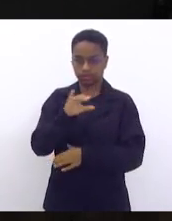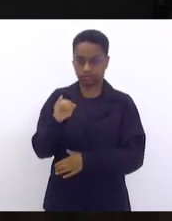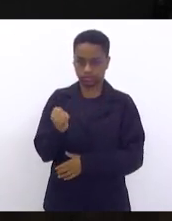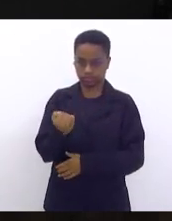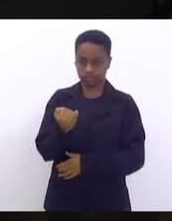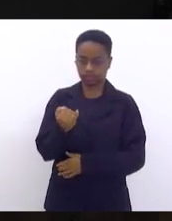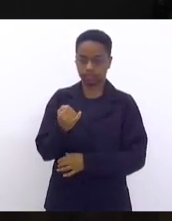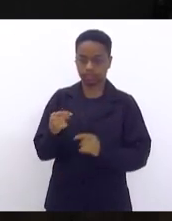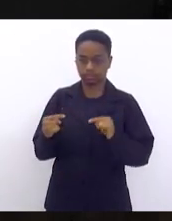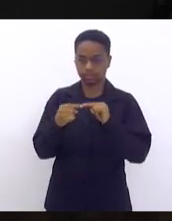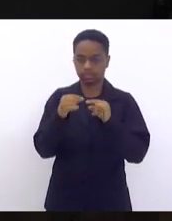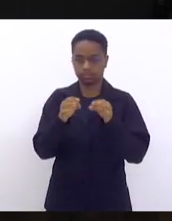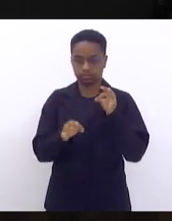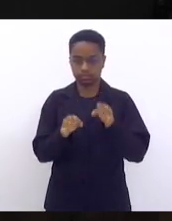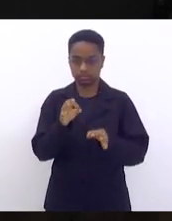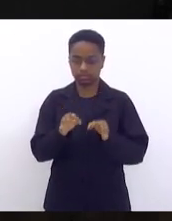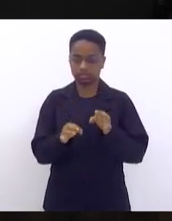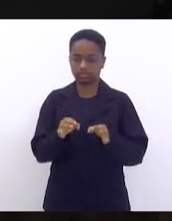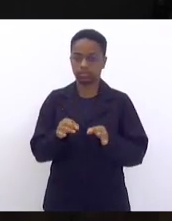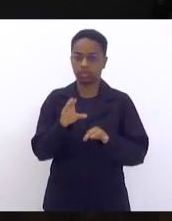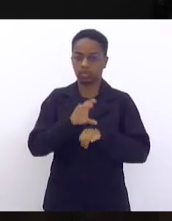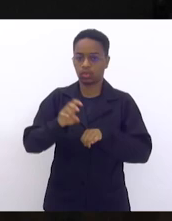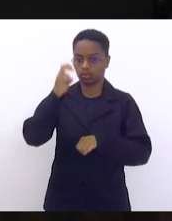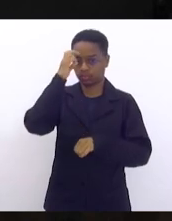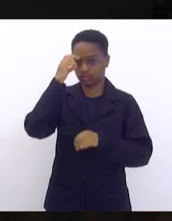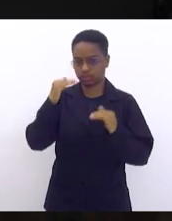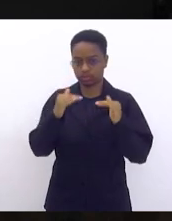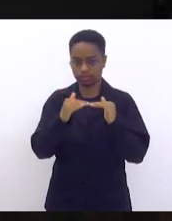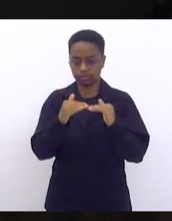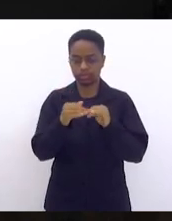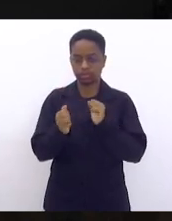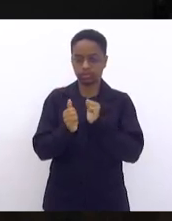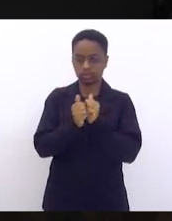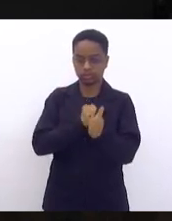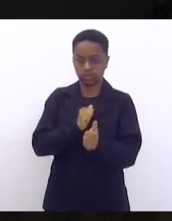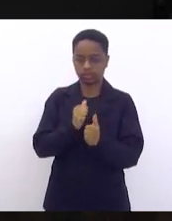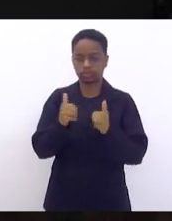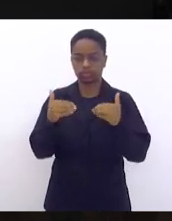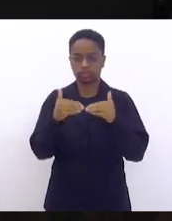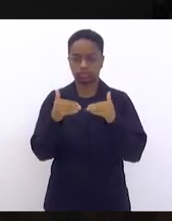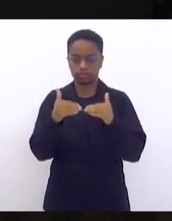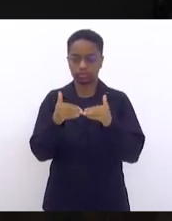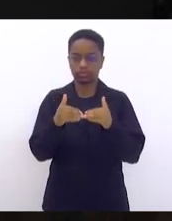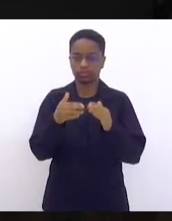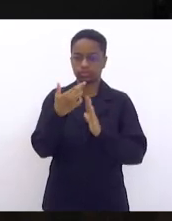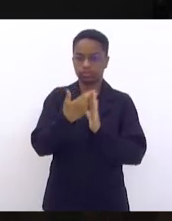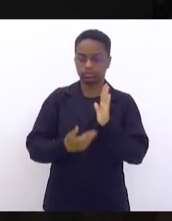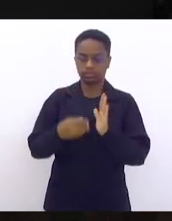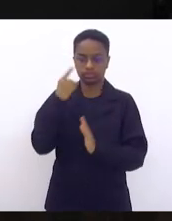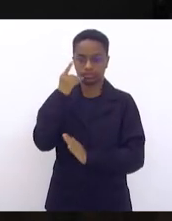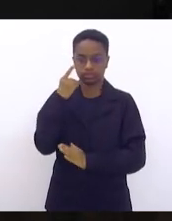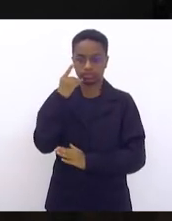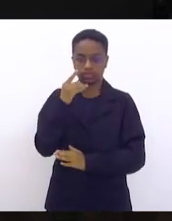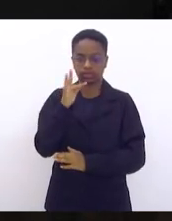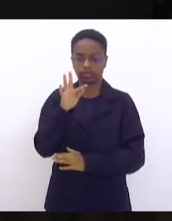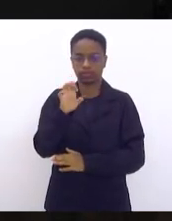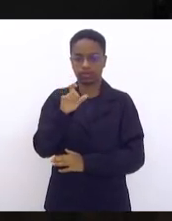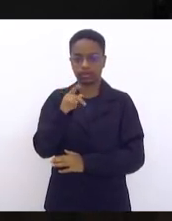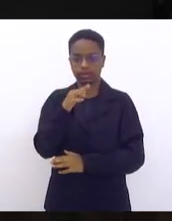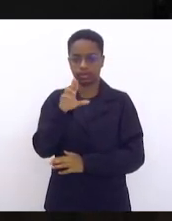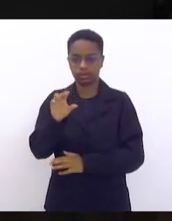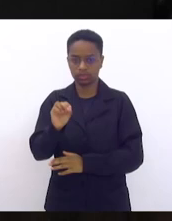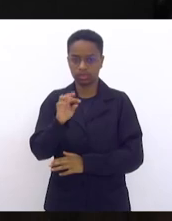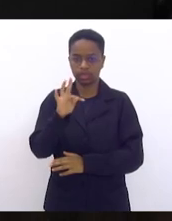e Justiça pela Juridicidade, de Cultura favorável, de Esporte e Lazer favorável. Relatores, deputados Filipinho Raves,